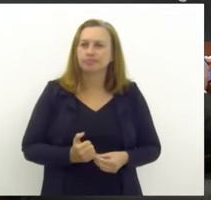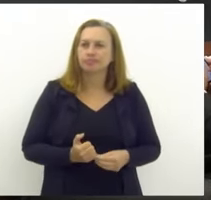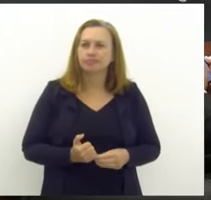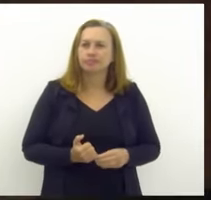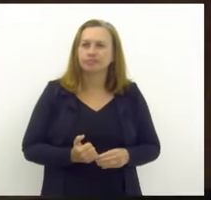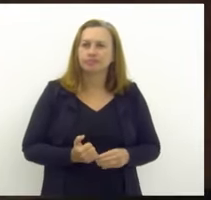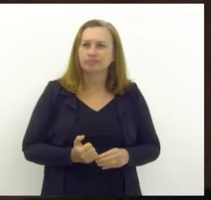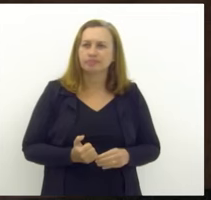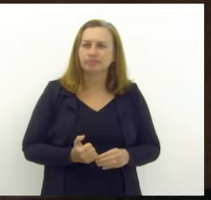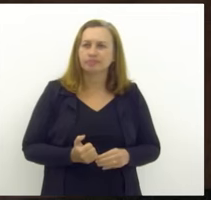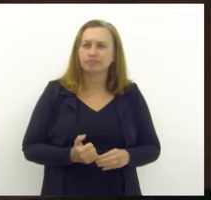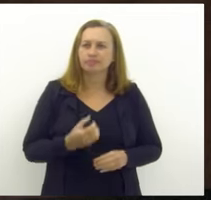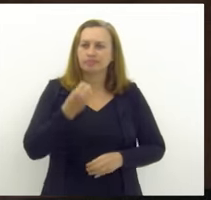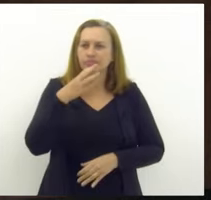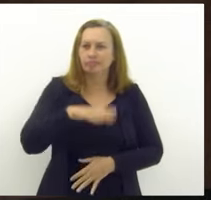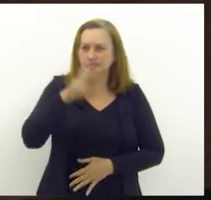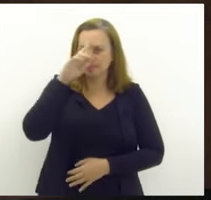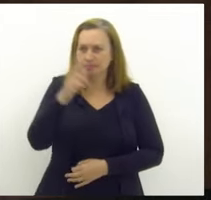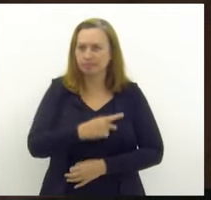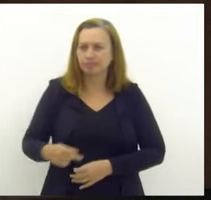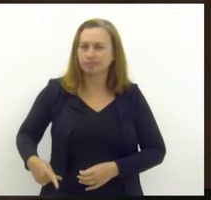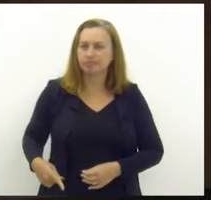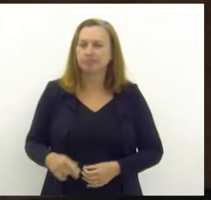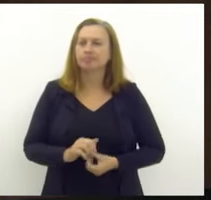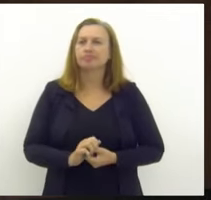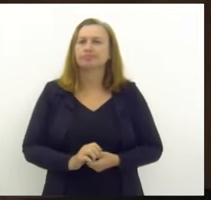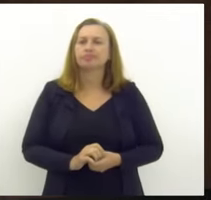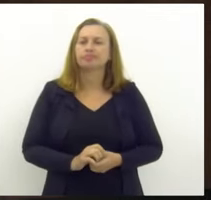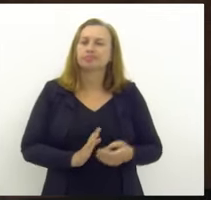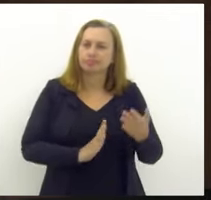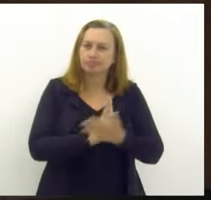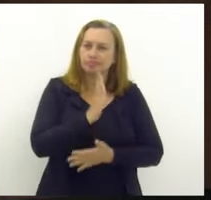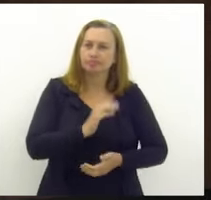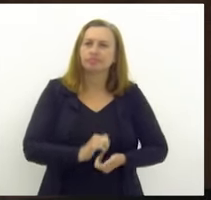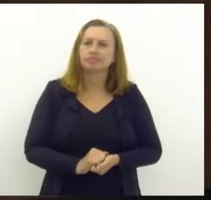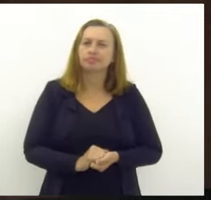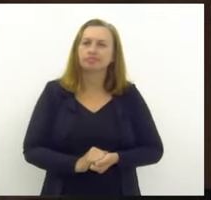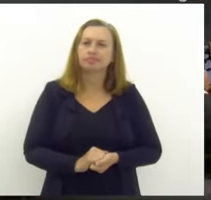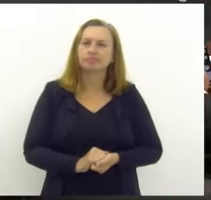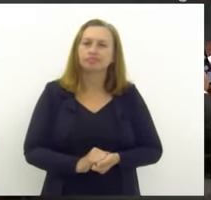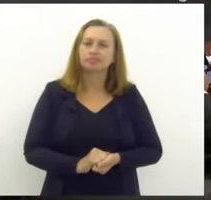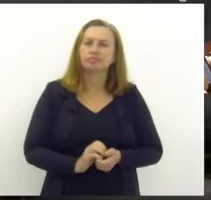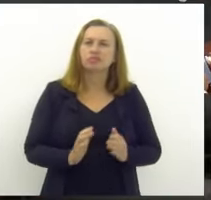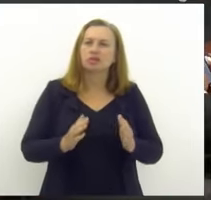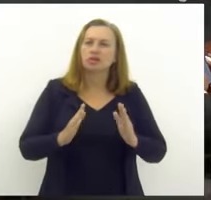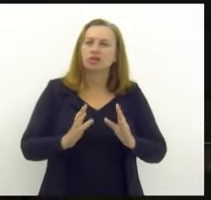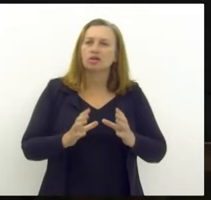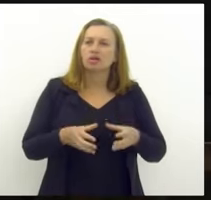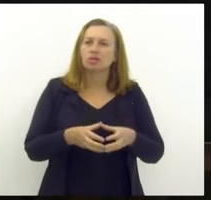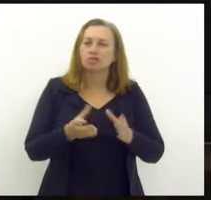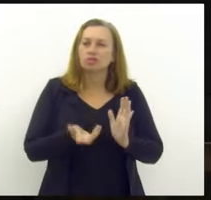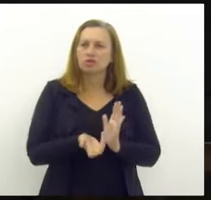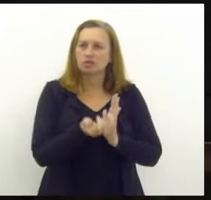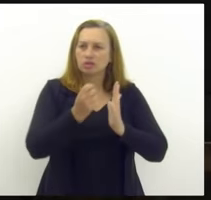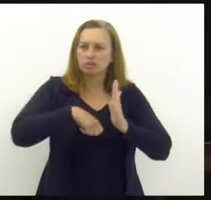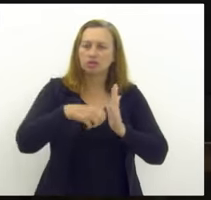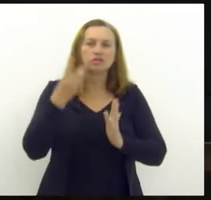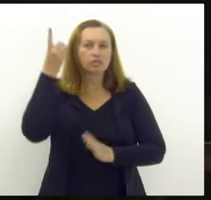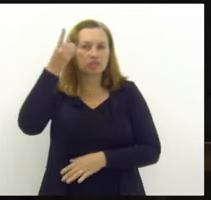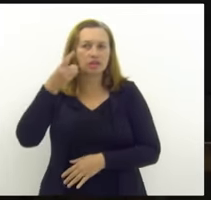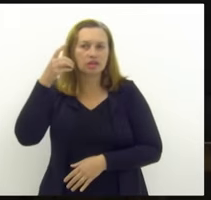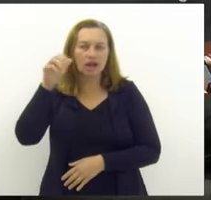mora Boa tarde Presidente voto da comissão é favorável Muito obrigado pela comissão de tributação Deputado